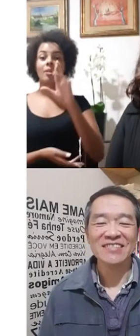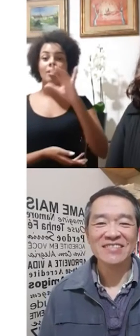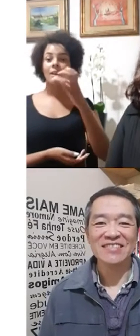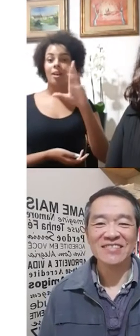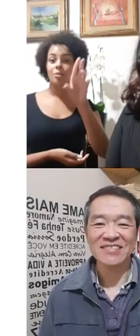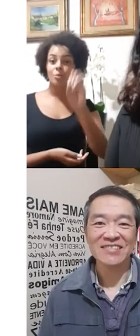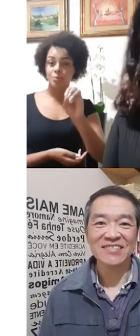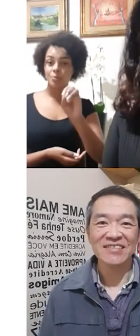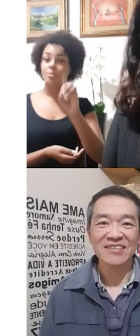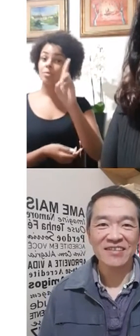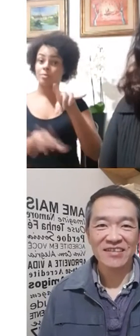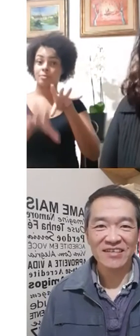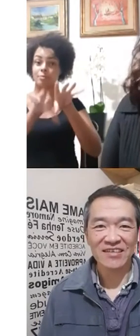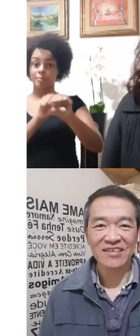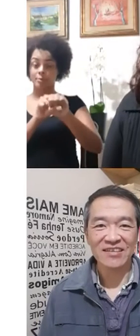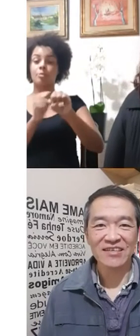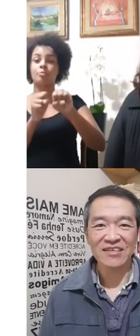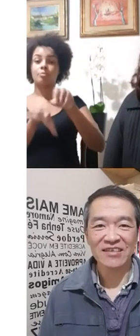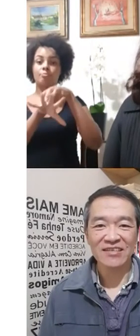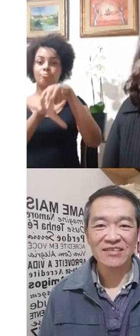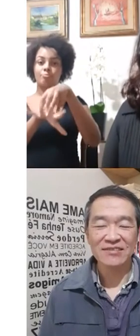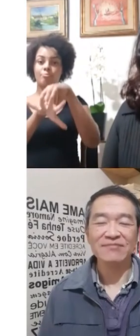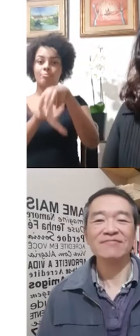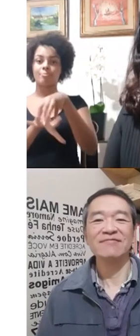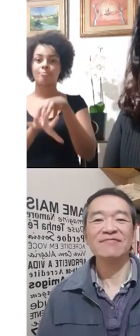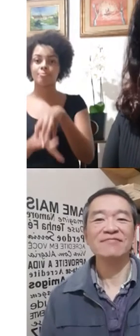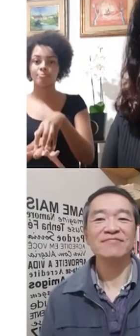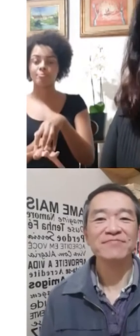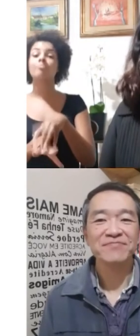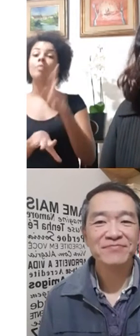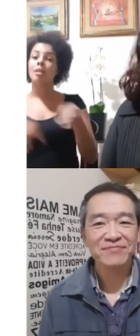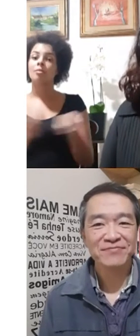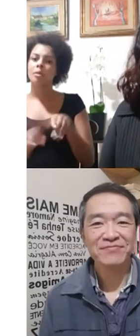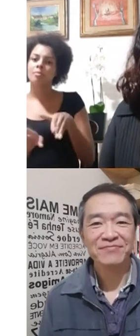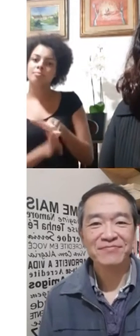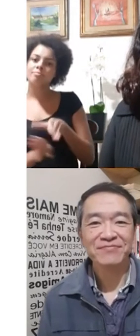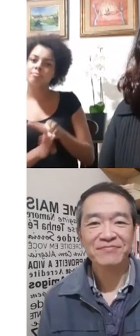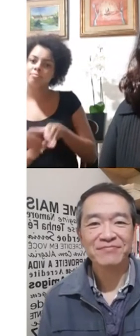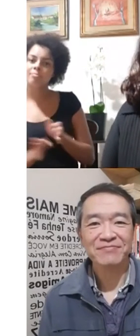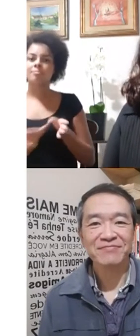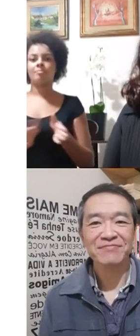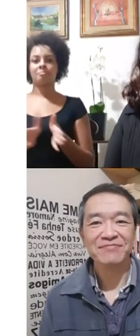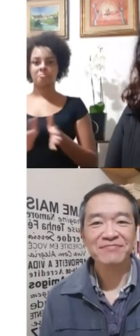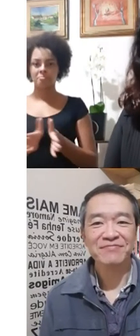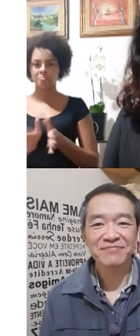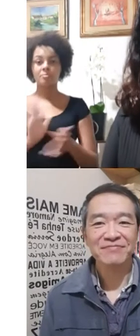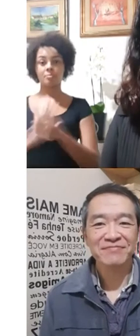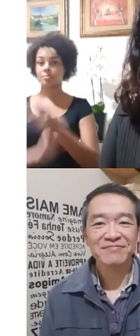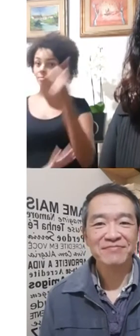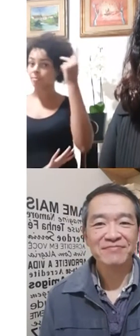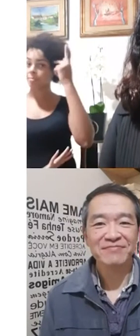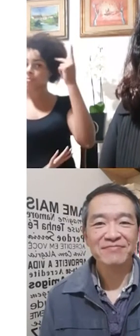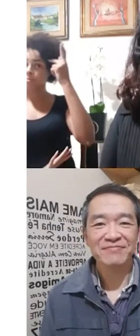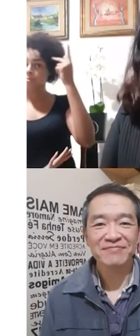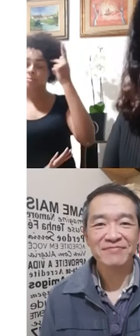ele é graduado em turismo. Ele é consultor em acessibilidade, de São